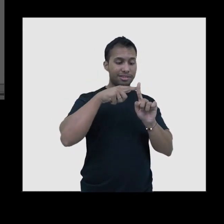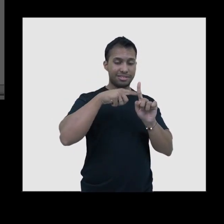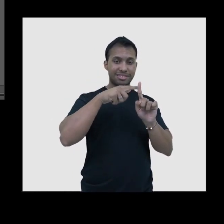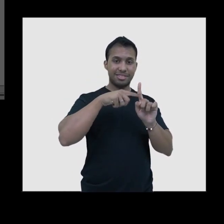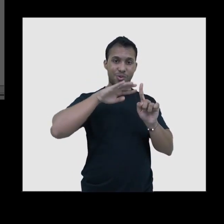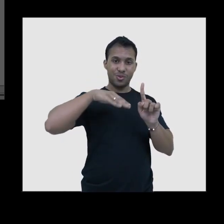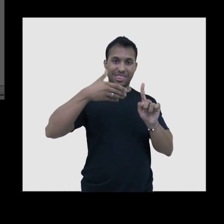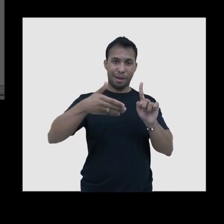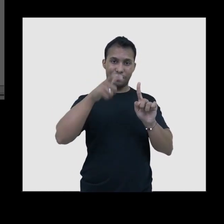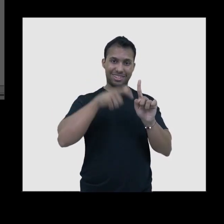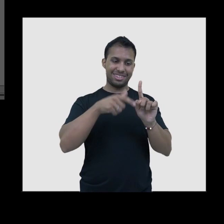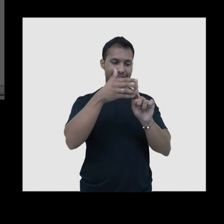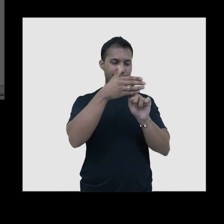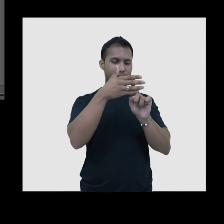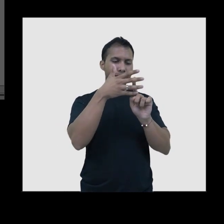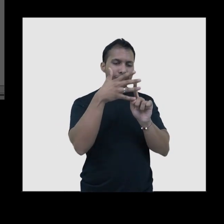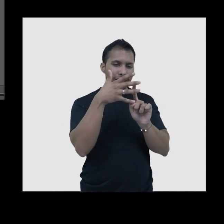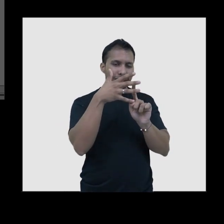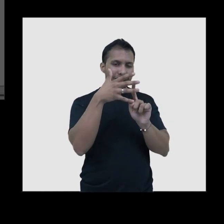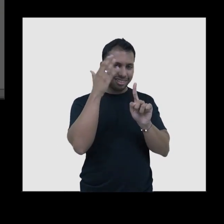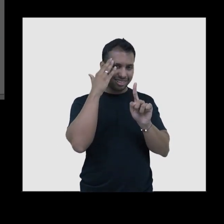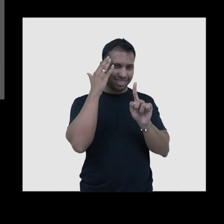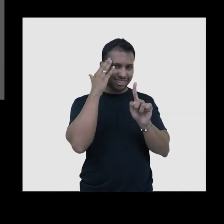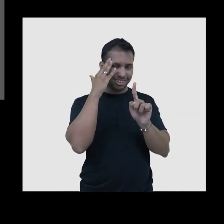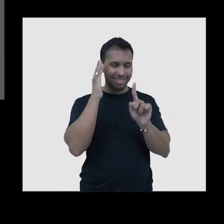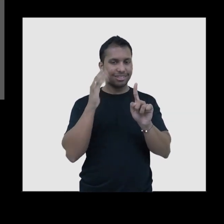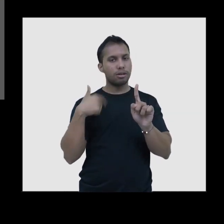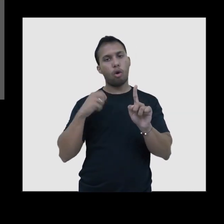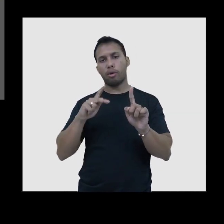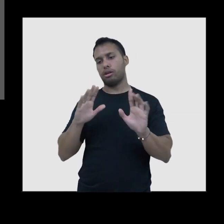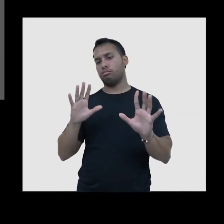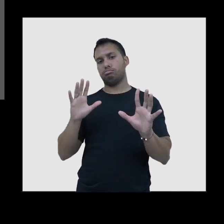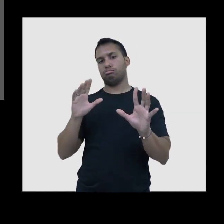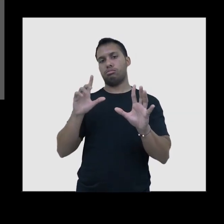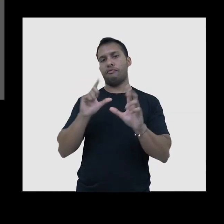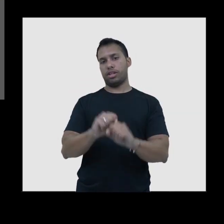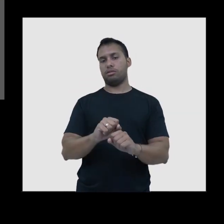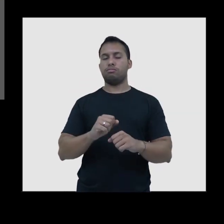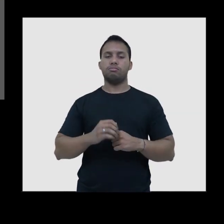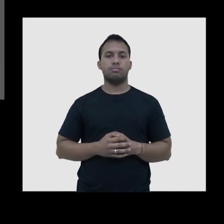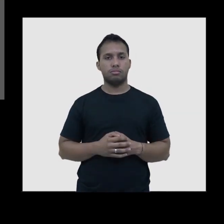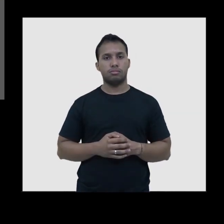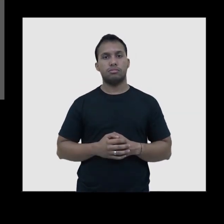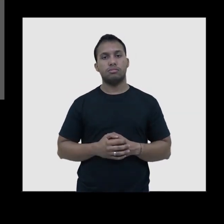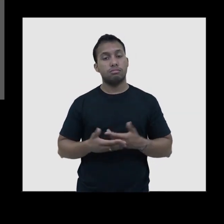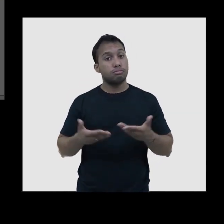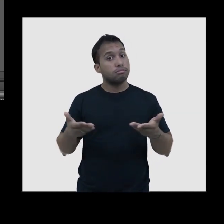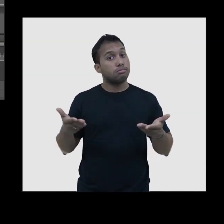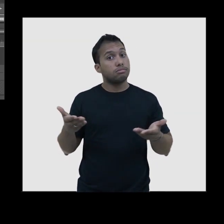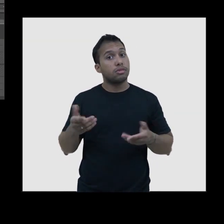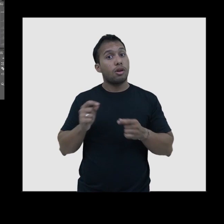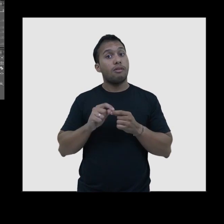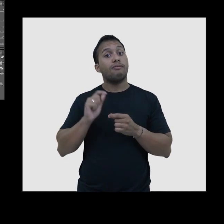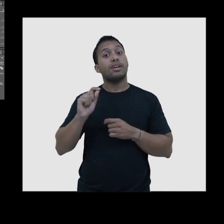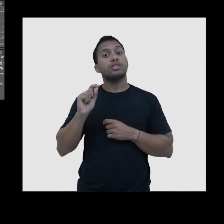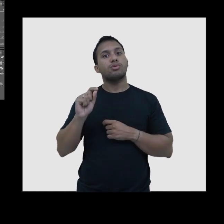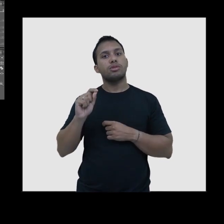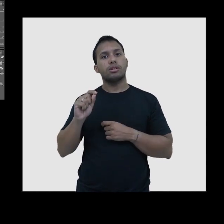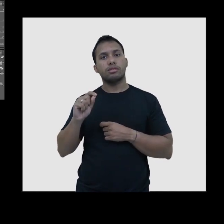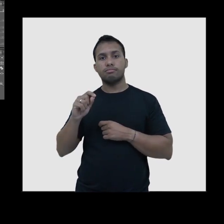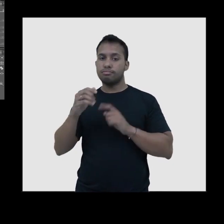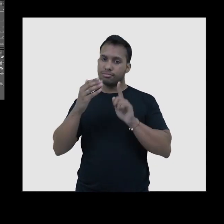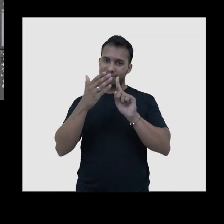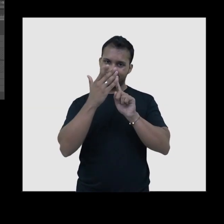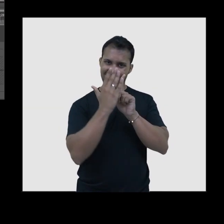clicar em fechar. Que ele já fica salvo dentro do painel Project, que é essa alteração que a gente fez. Bom, o que eu vou